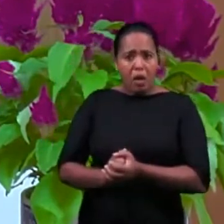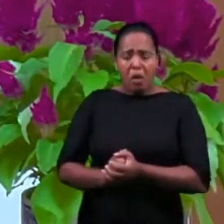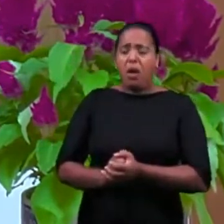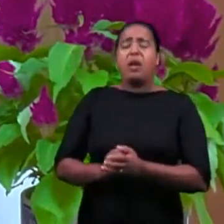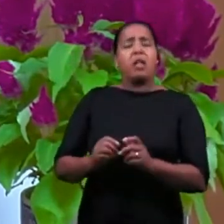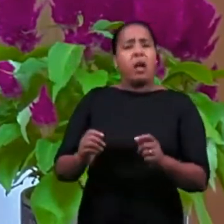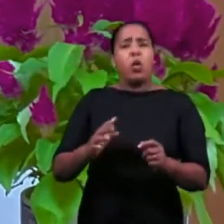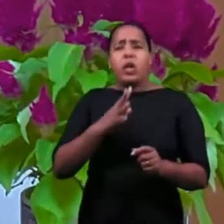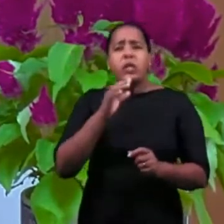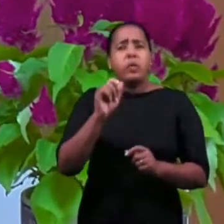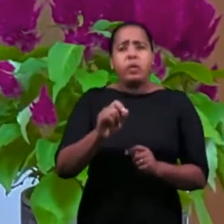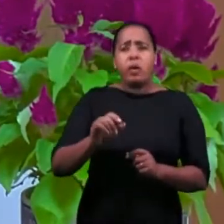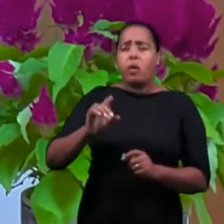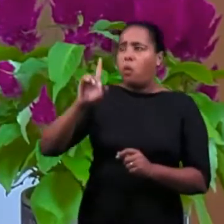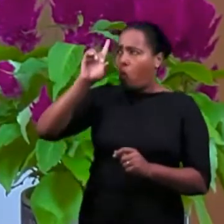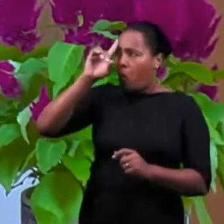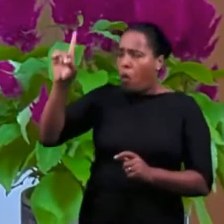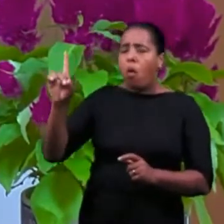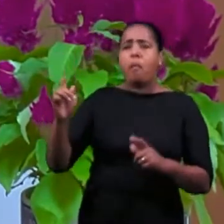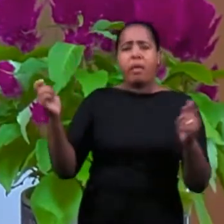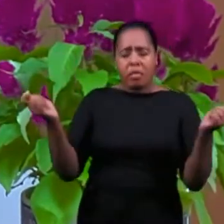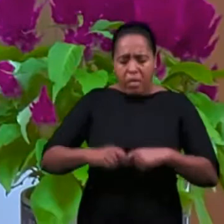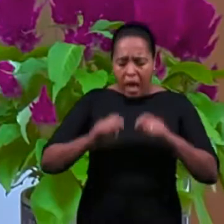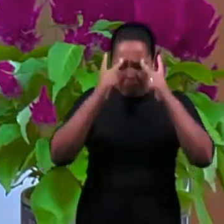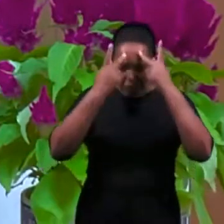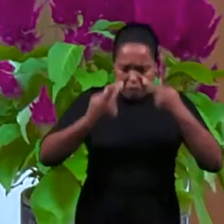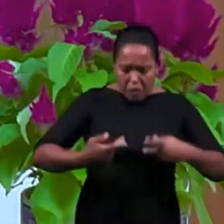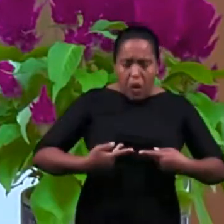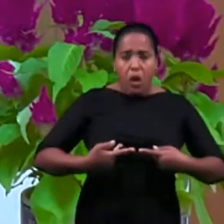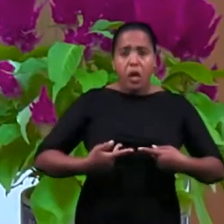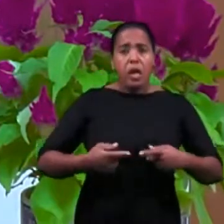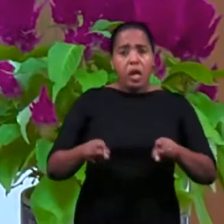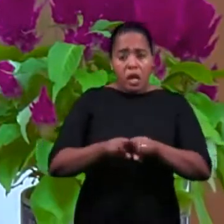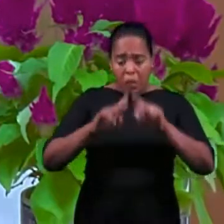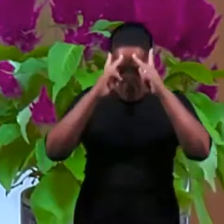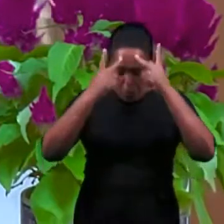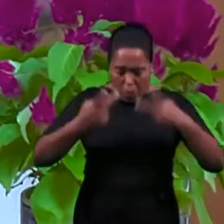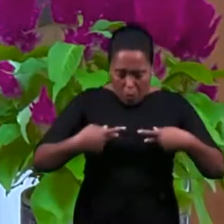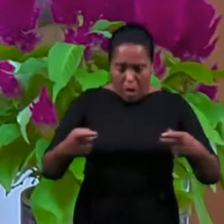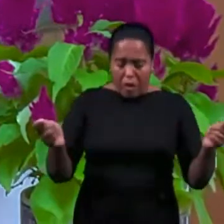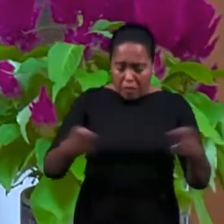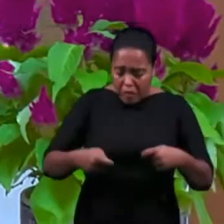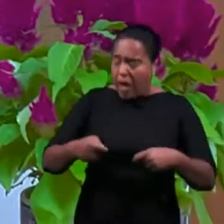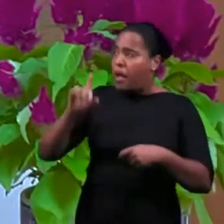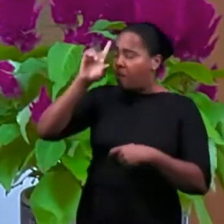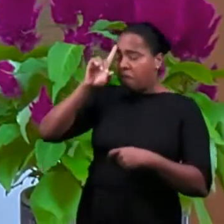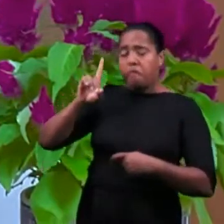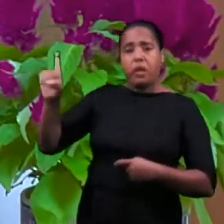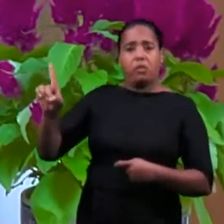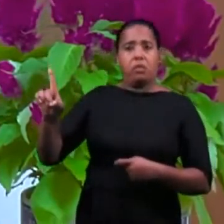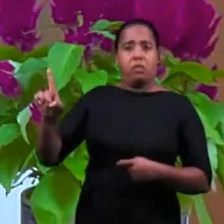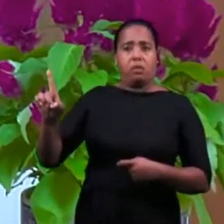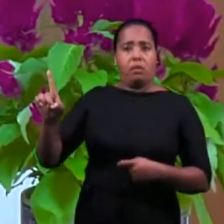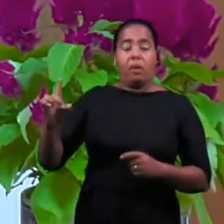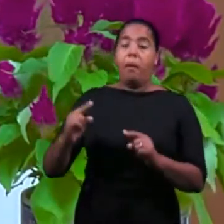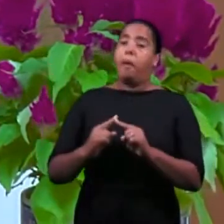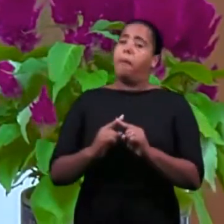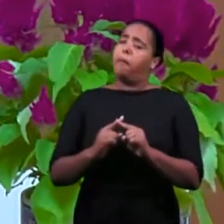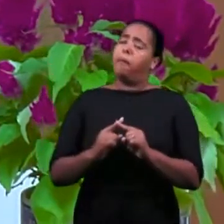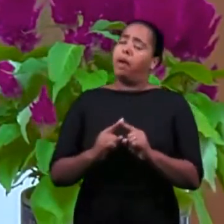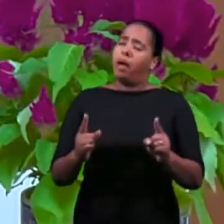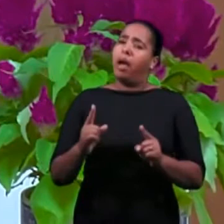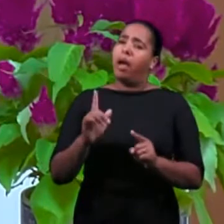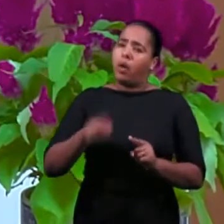homem. Onde Deus pode ser humanizado e o homem pode ser divinizado. É isso que nós estamos vendo,